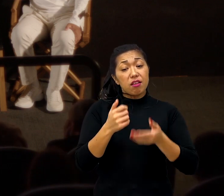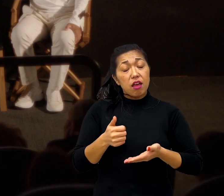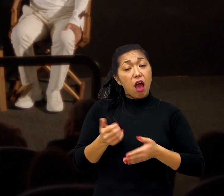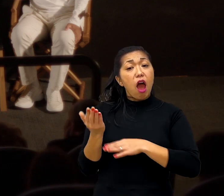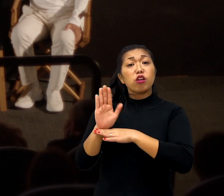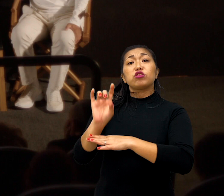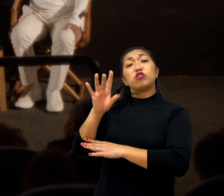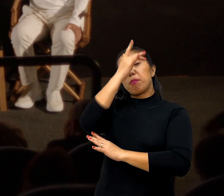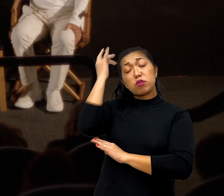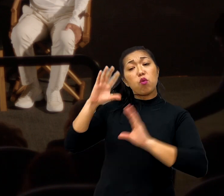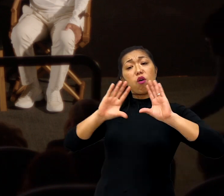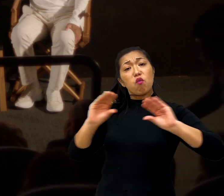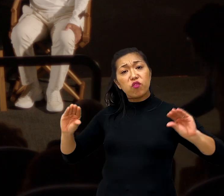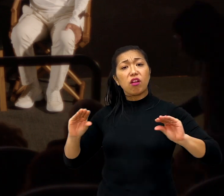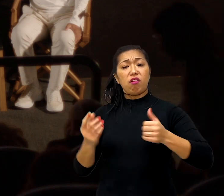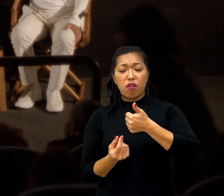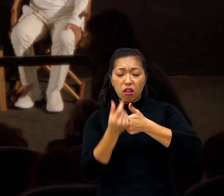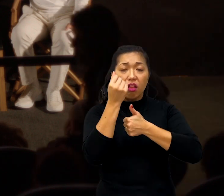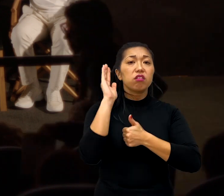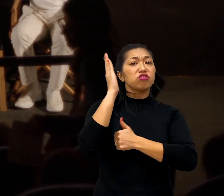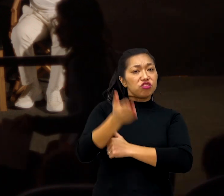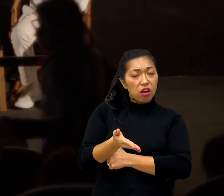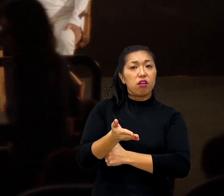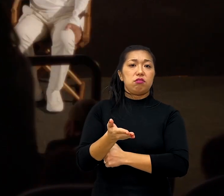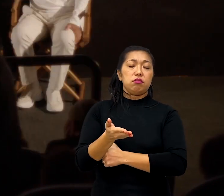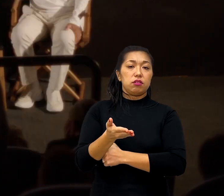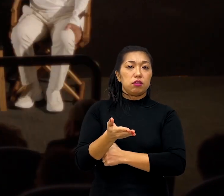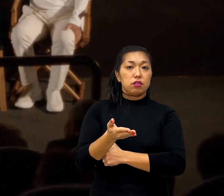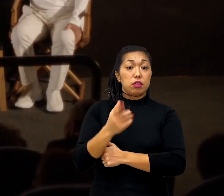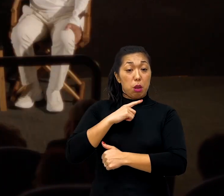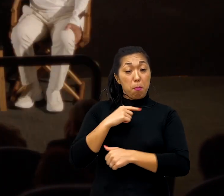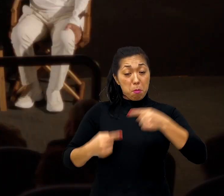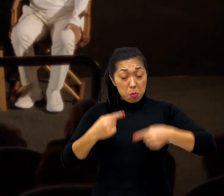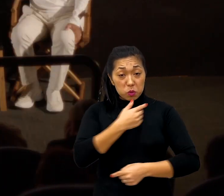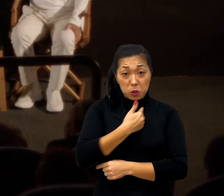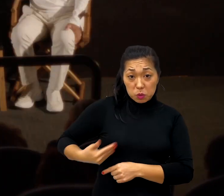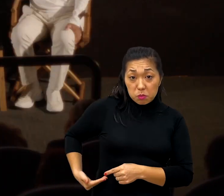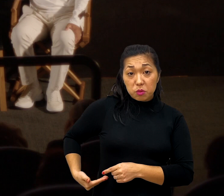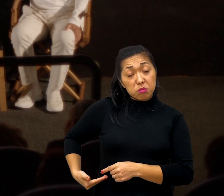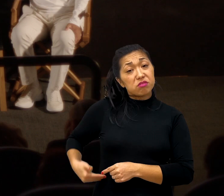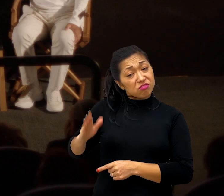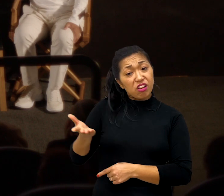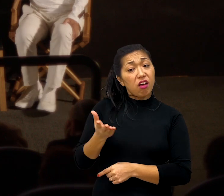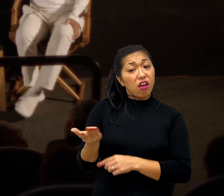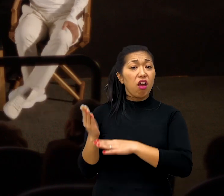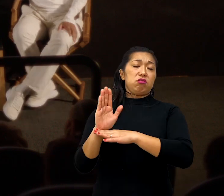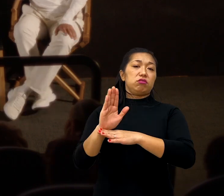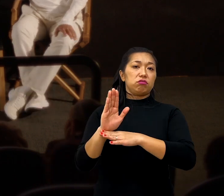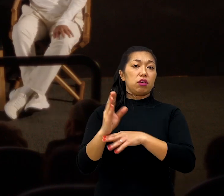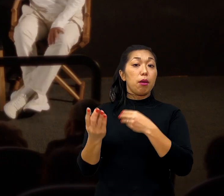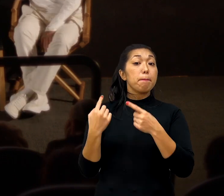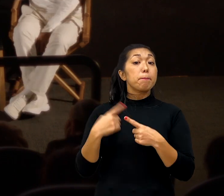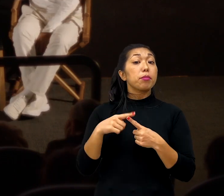uma situação confortável, que já têm um habitat onde as políticas públicas chegam. Qual que é a